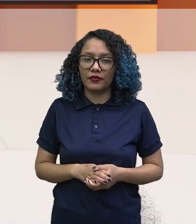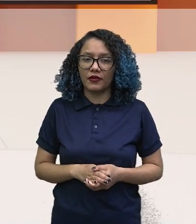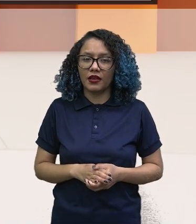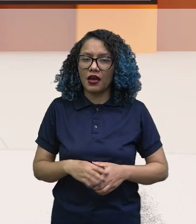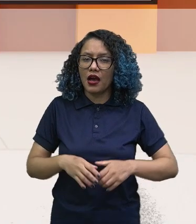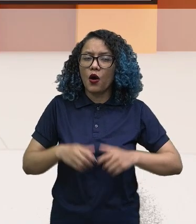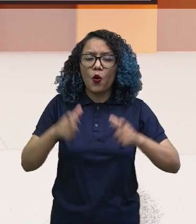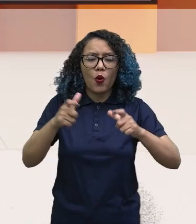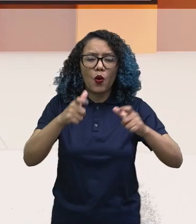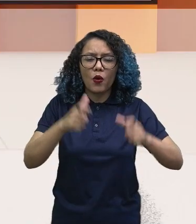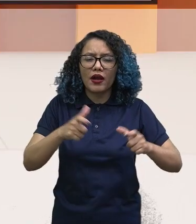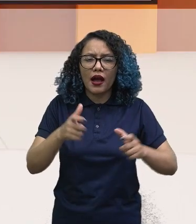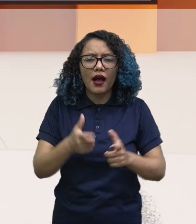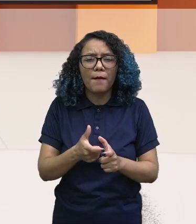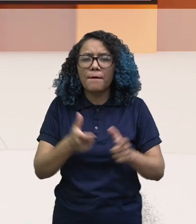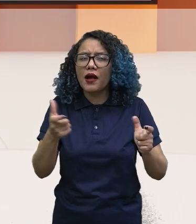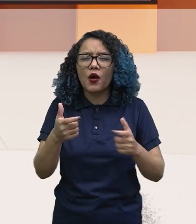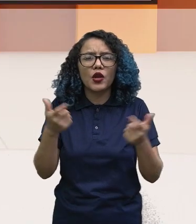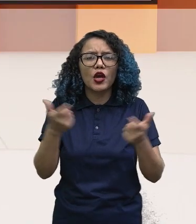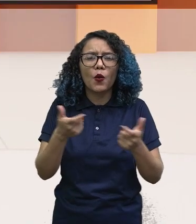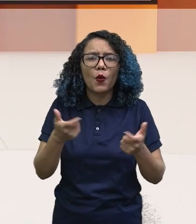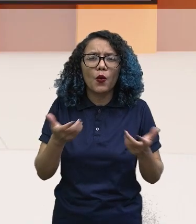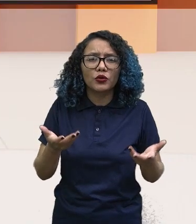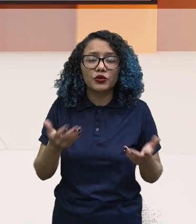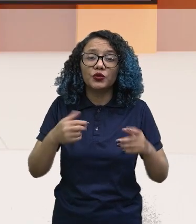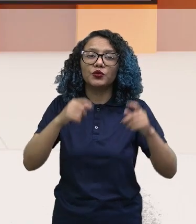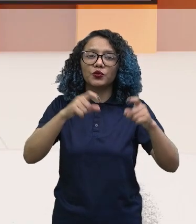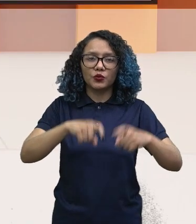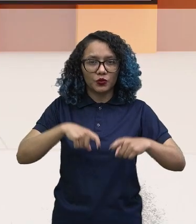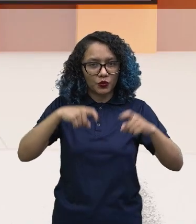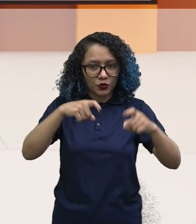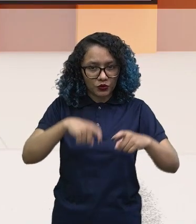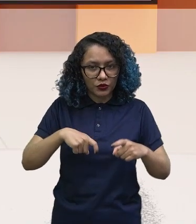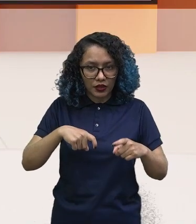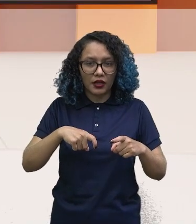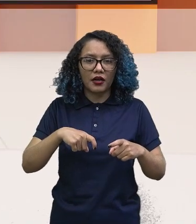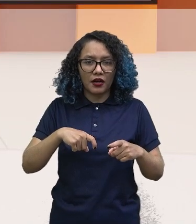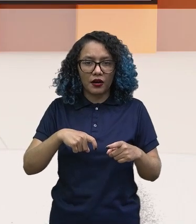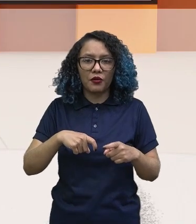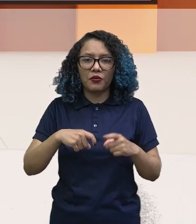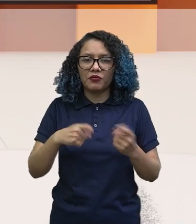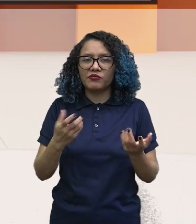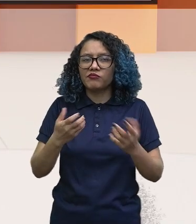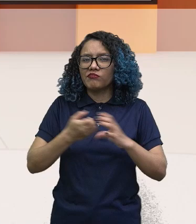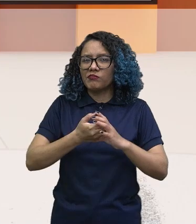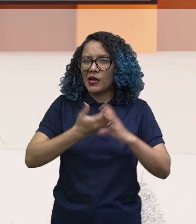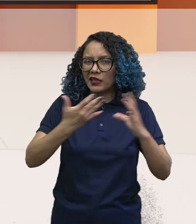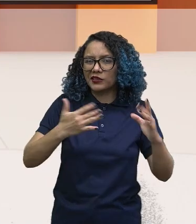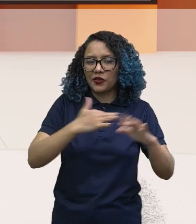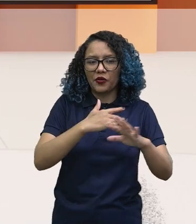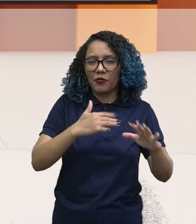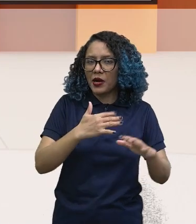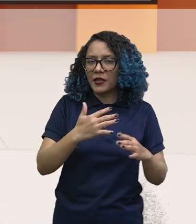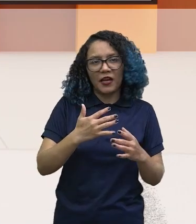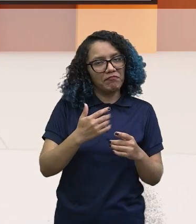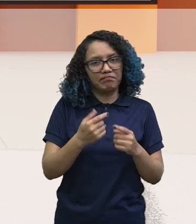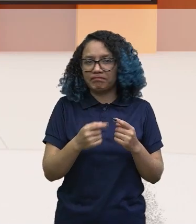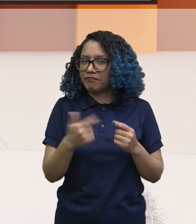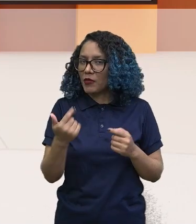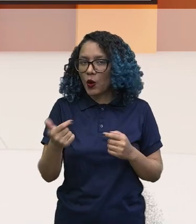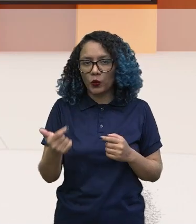rurais e que não apresentavam essa característica mais urbana, pois o Brasil